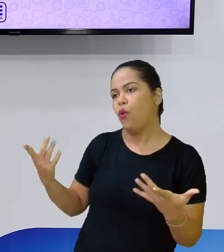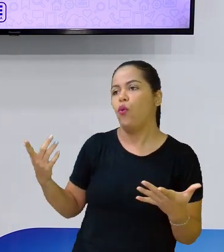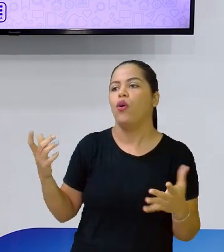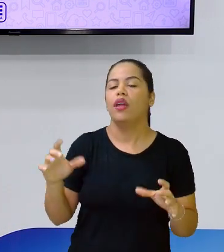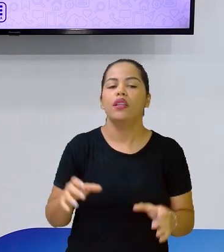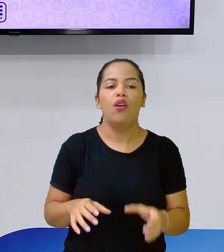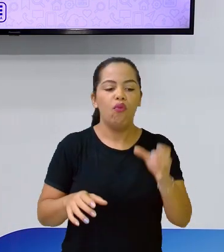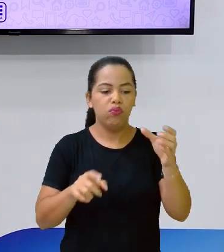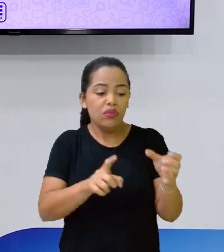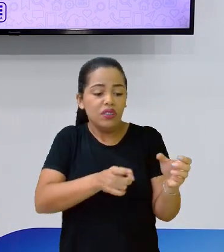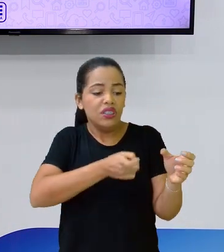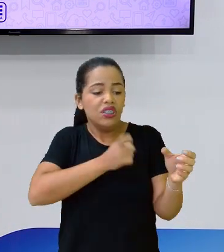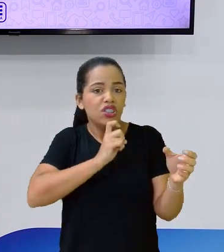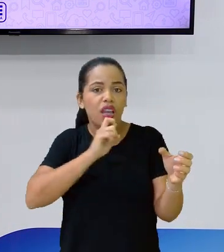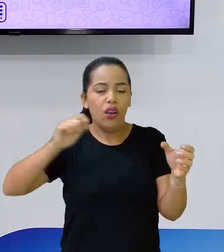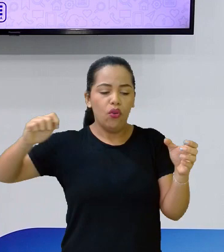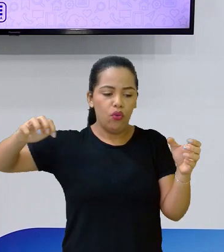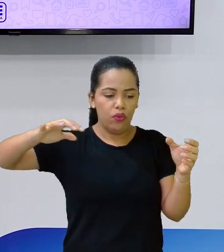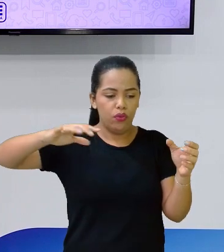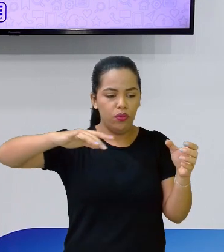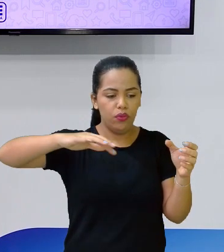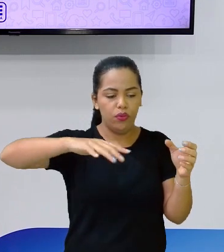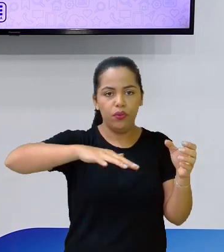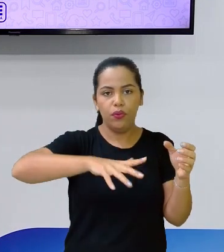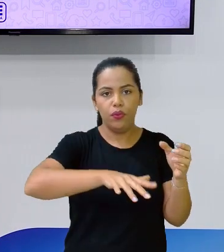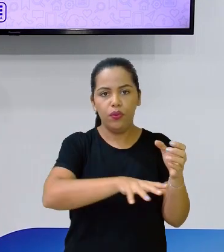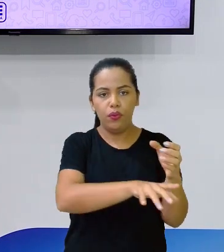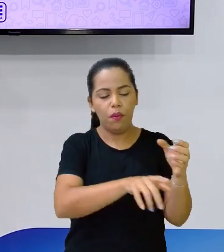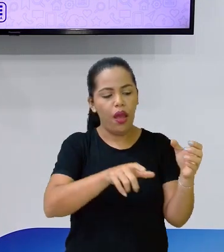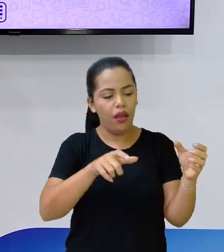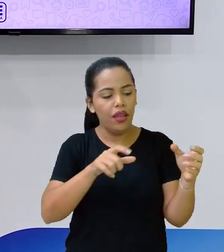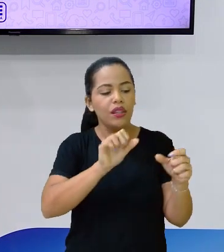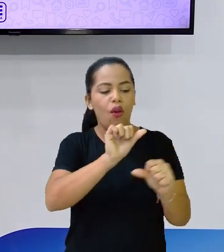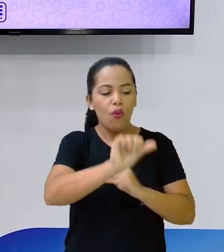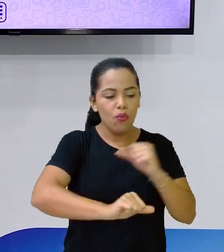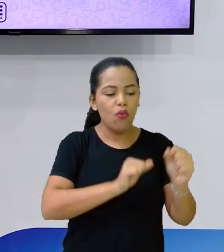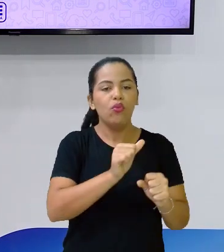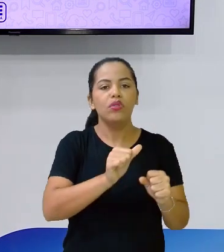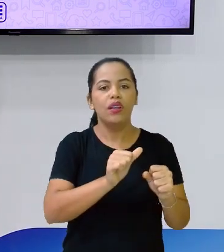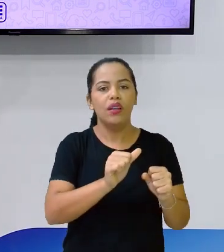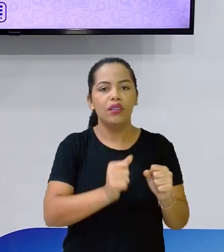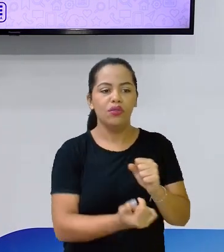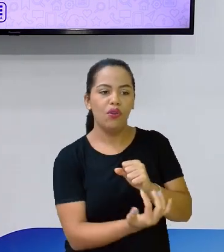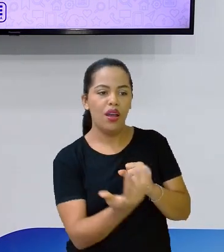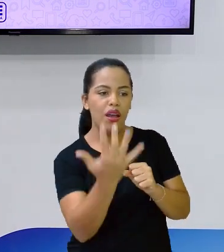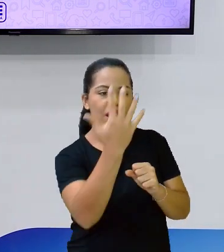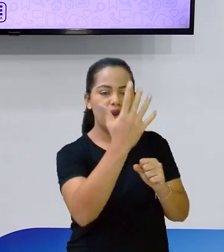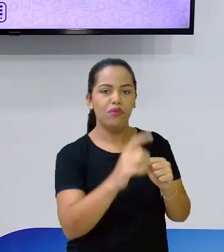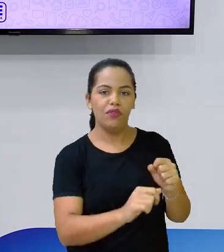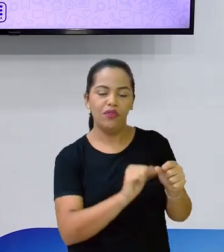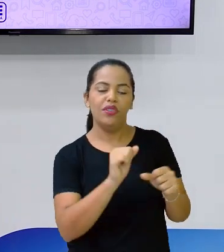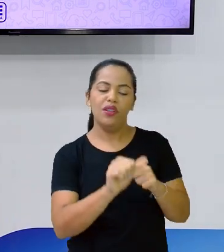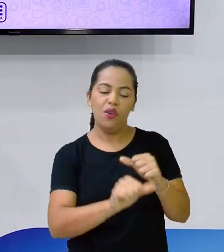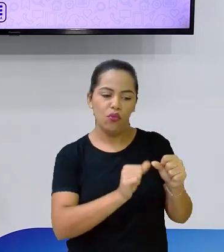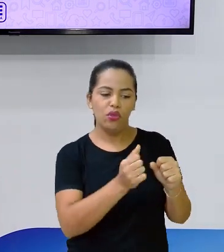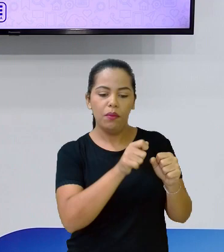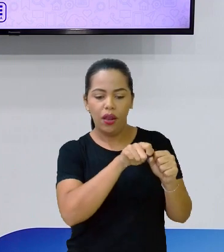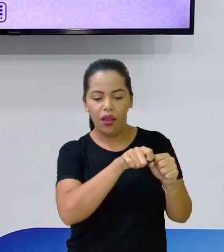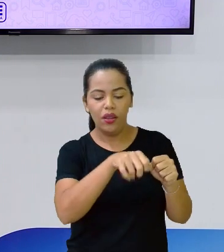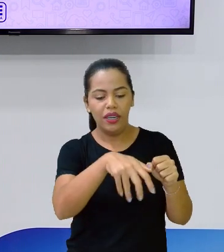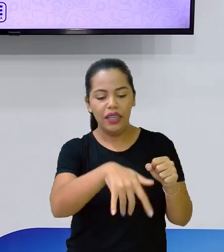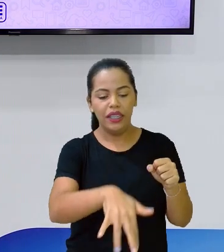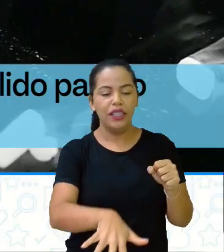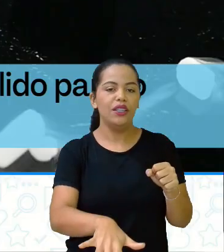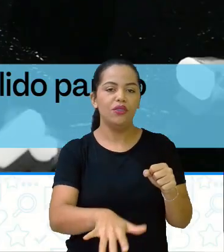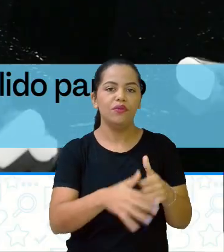acontece justamente esse processo de liquefação, que ela vira líquido. Olha só que interessante, tá? E tem